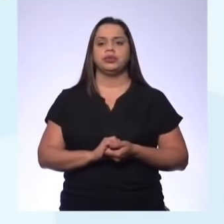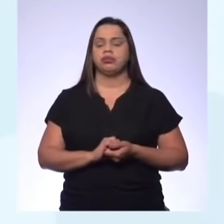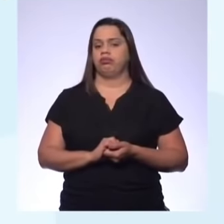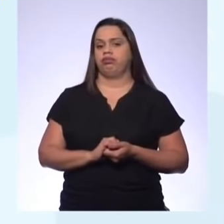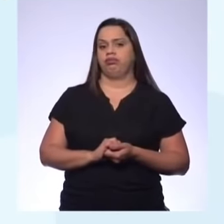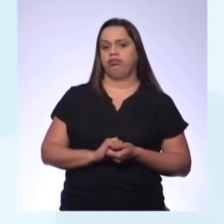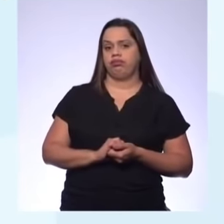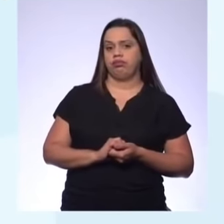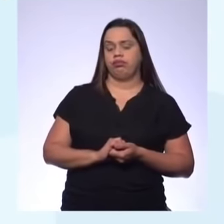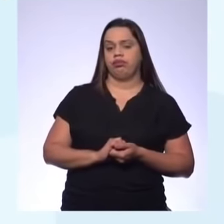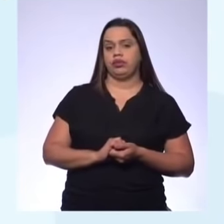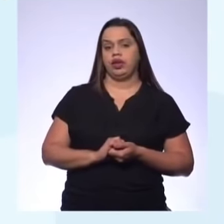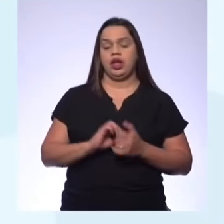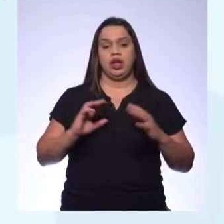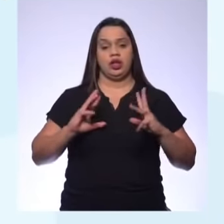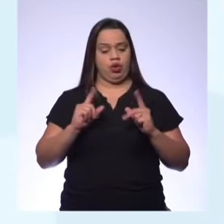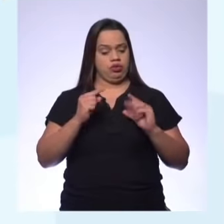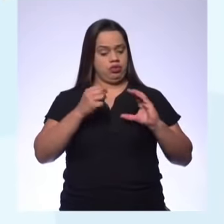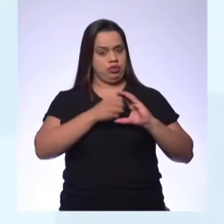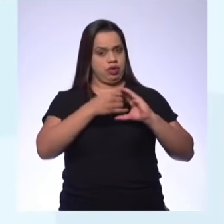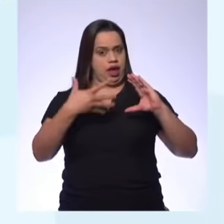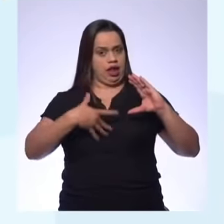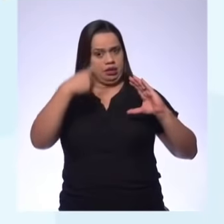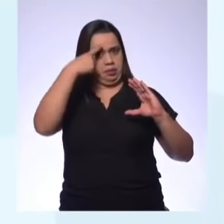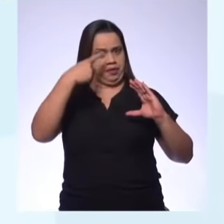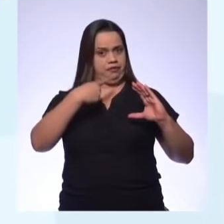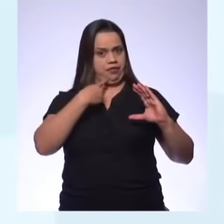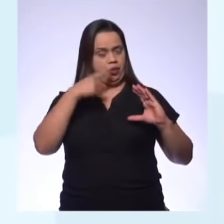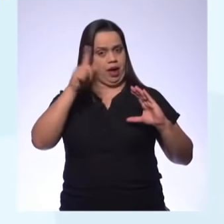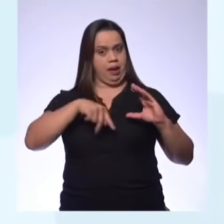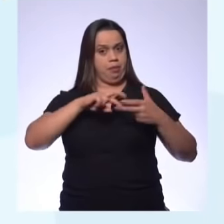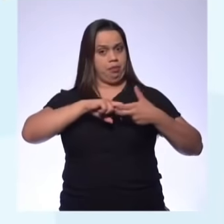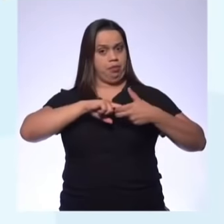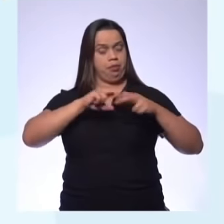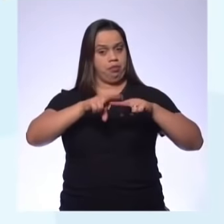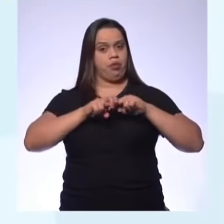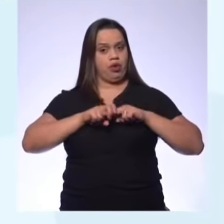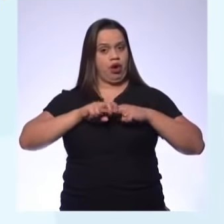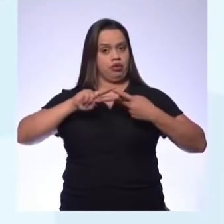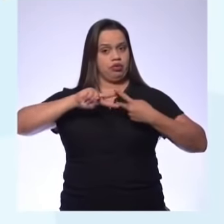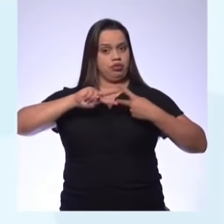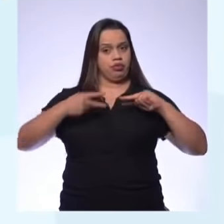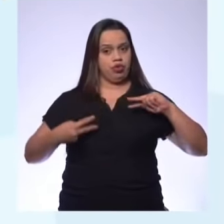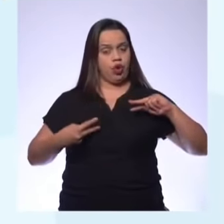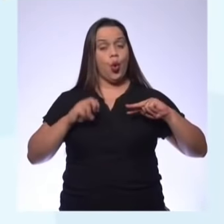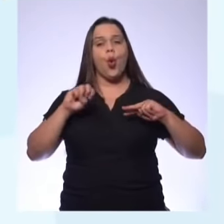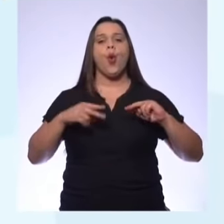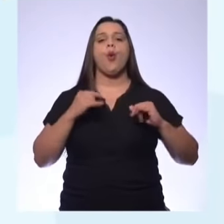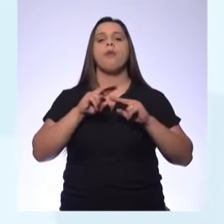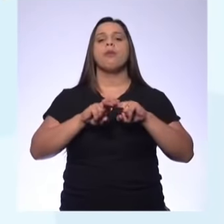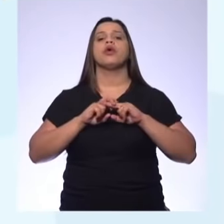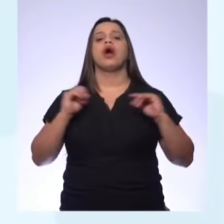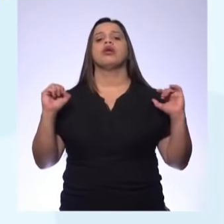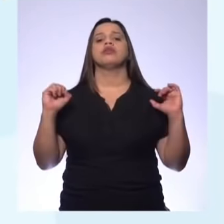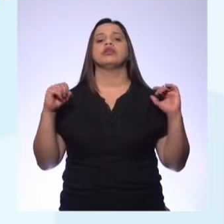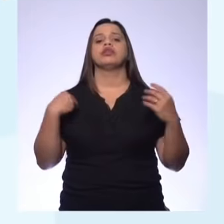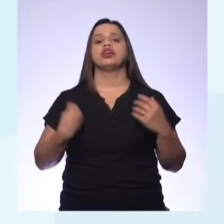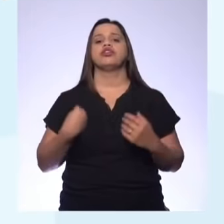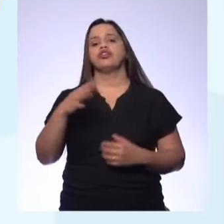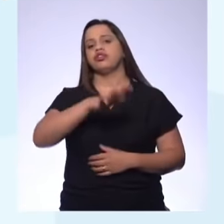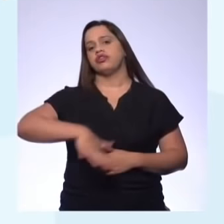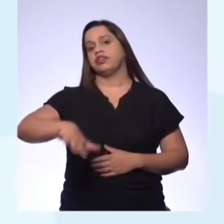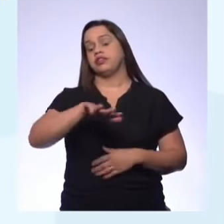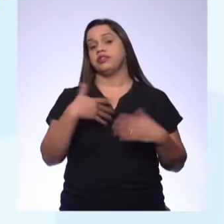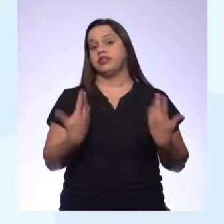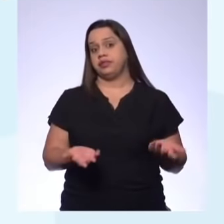nós herdamos os nossos características pelos genes né ou pelo meio ambiente vem que